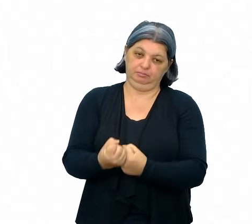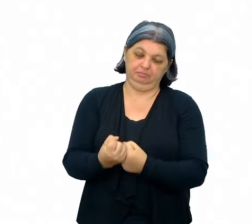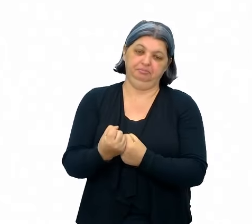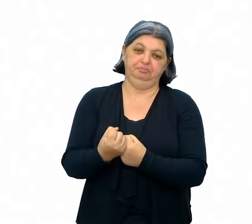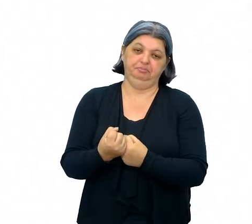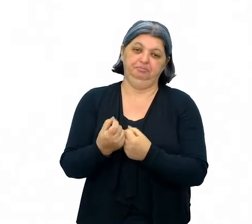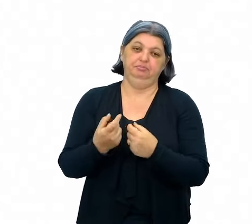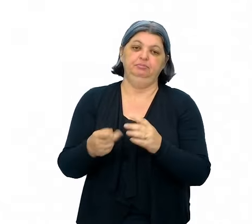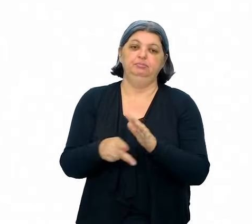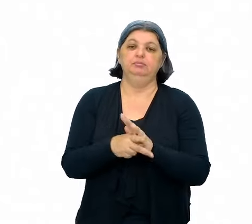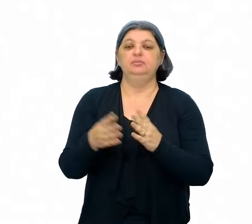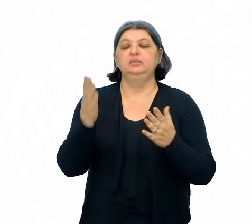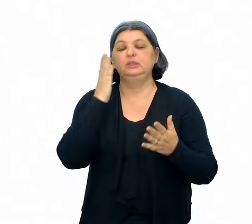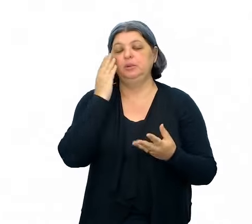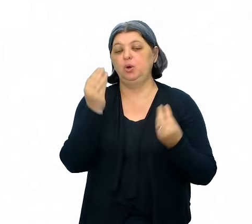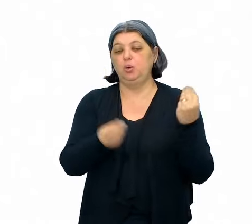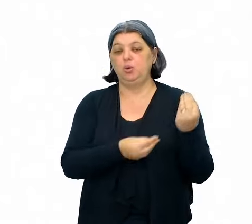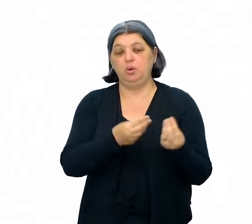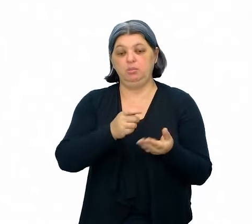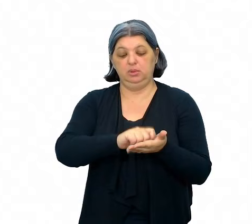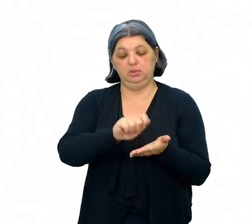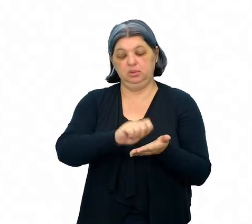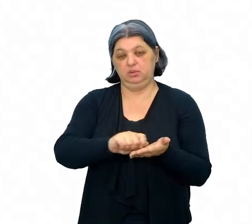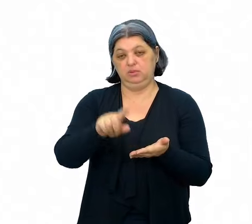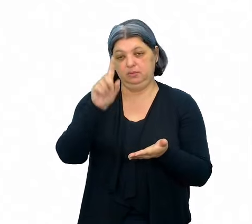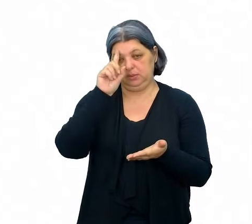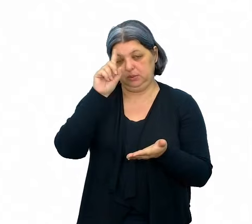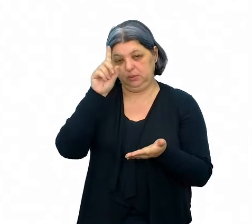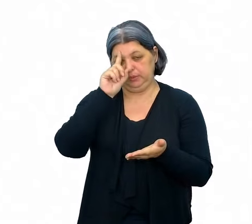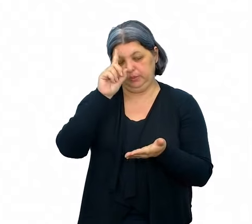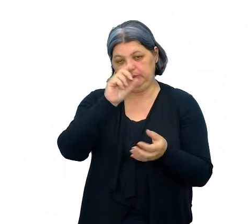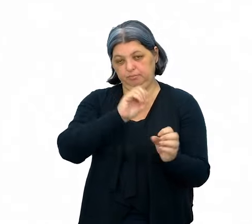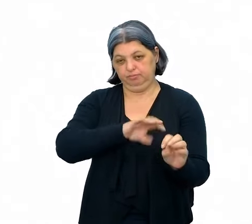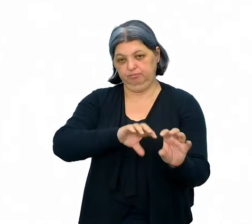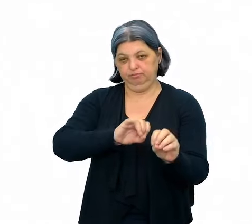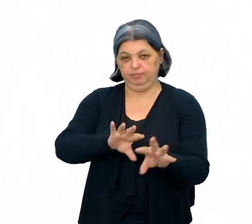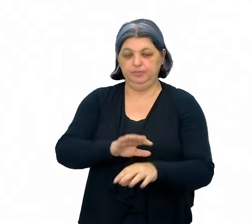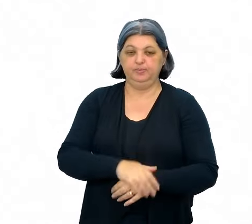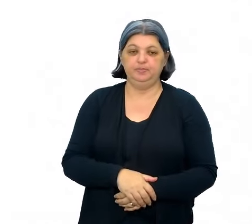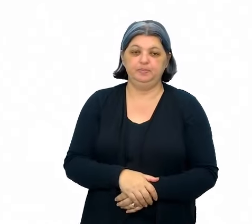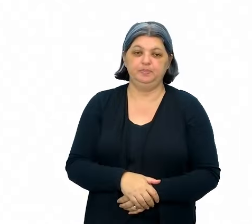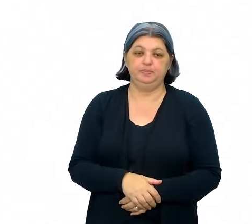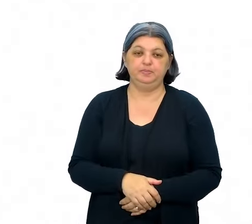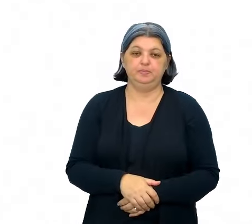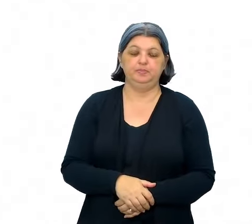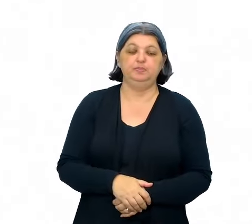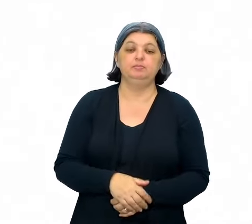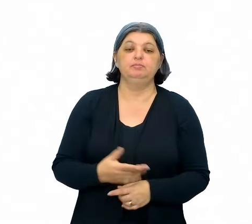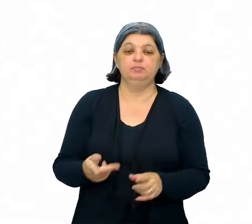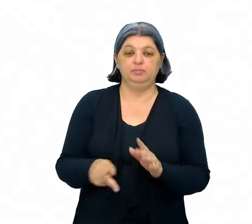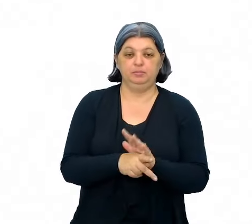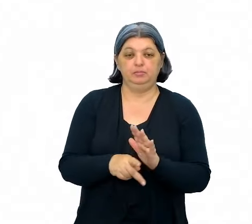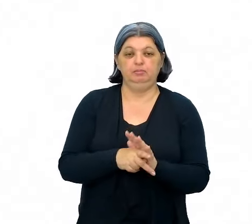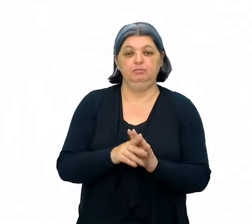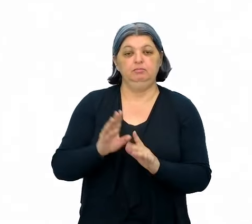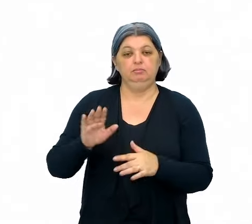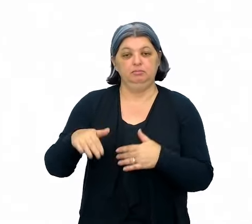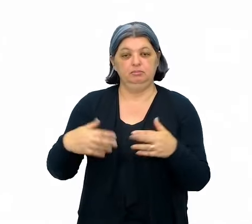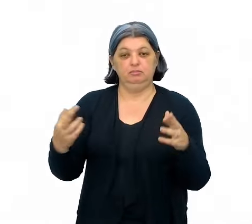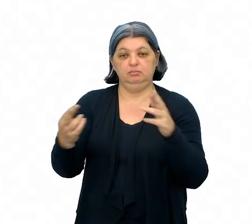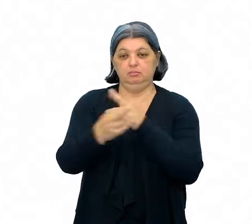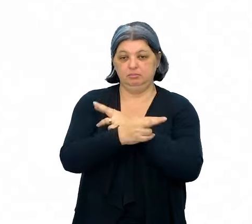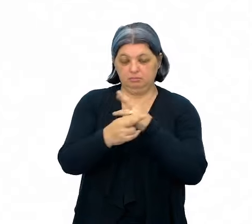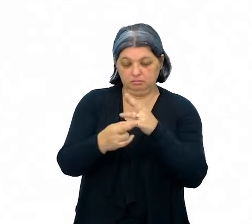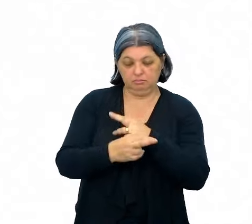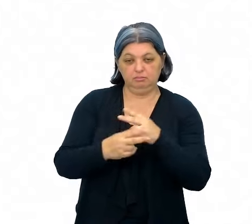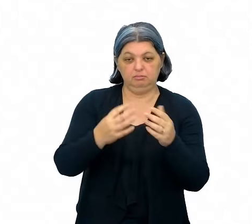sobre o sistema de escrita diariamente. Já em relação à produção de texto, tais estudantes, eles